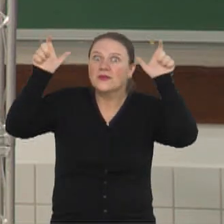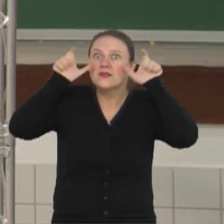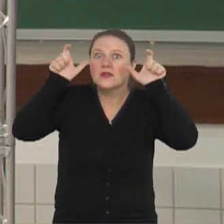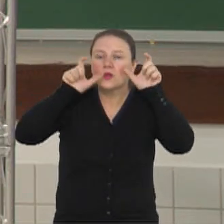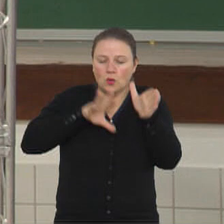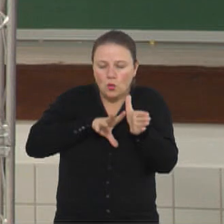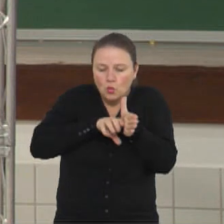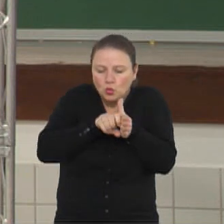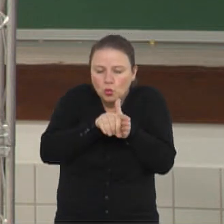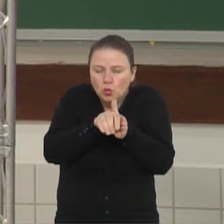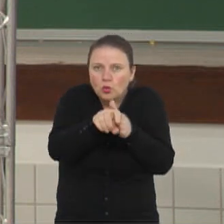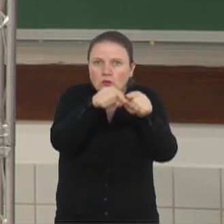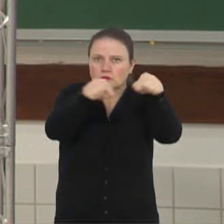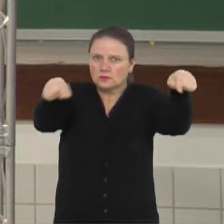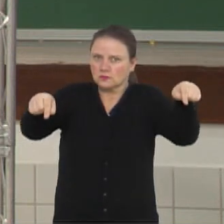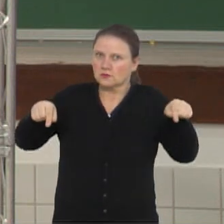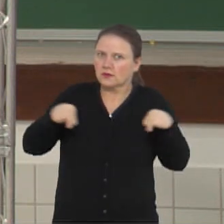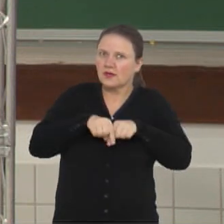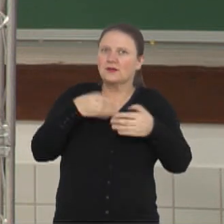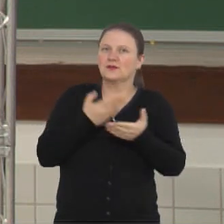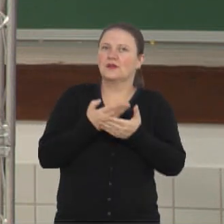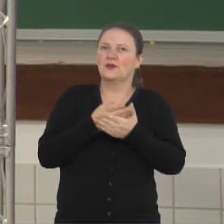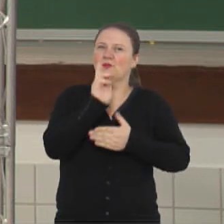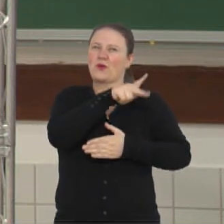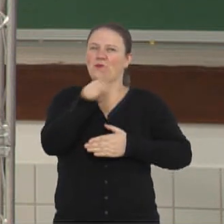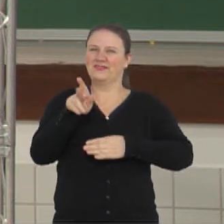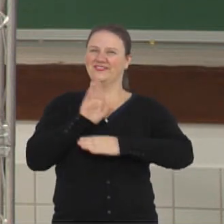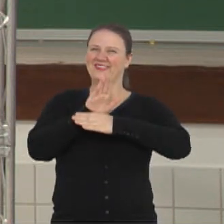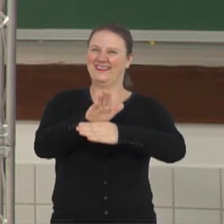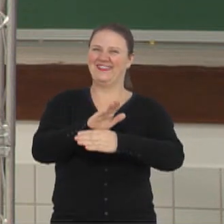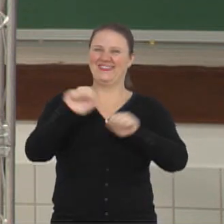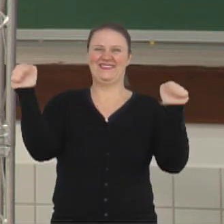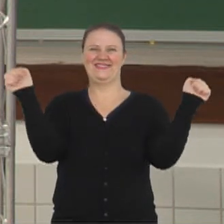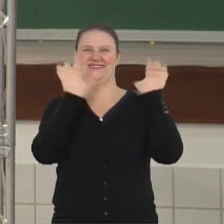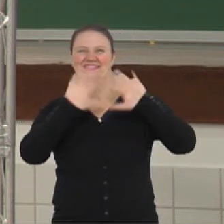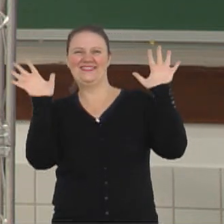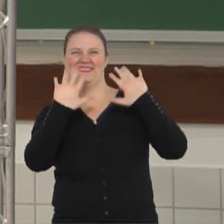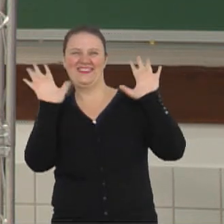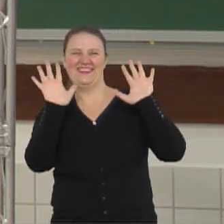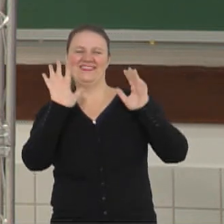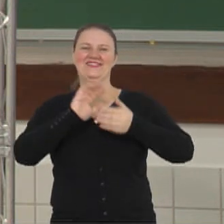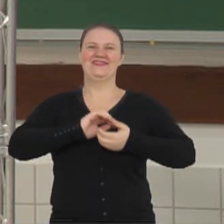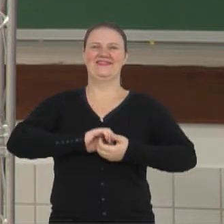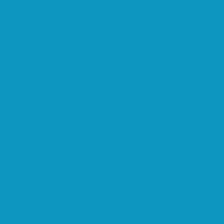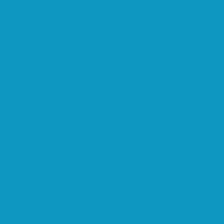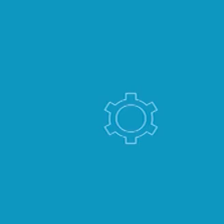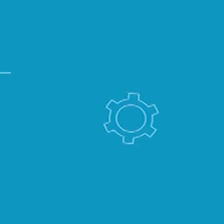Classroom, o seu professor irá lhe ajudar. Tchau, tchau, até a próxima aula.